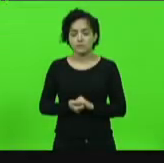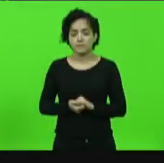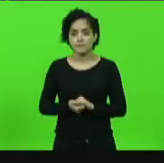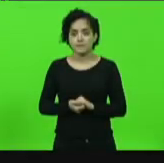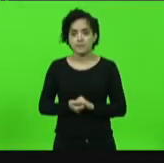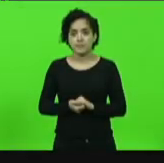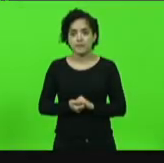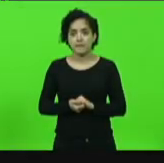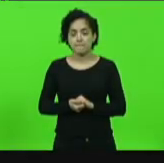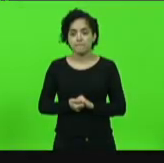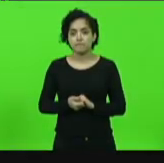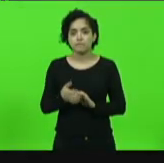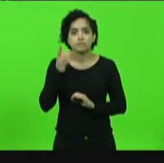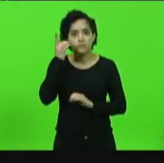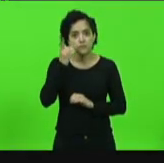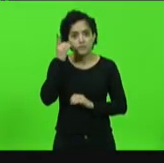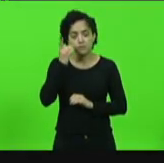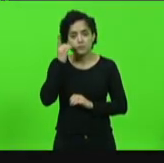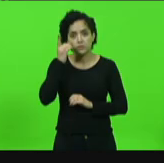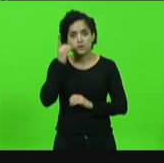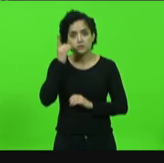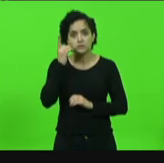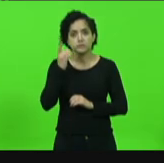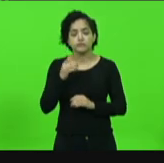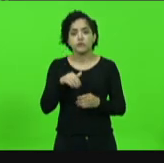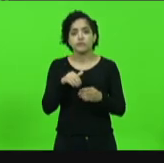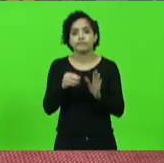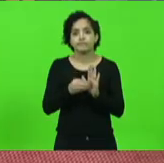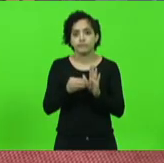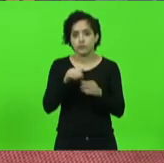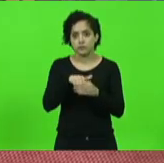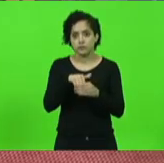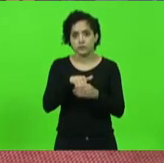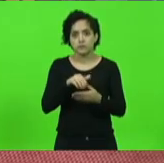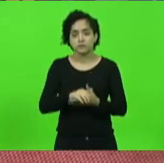Deputado Macir Sopelsa, falta só Vossa Excelência.